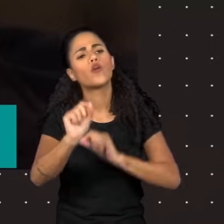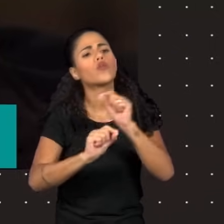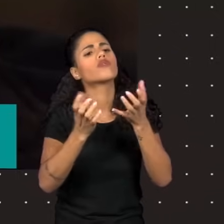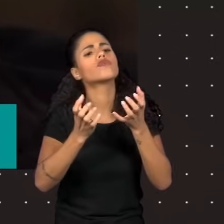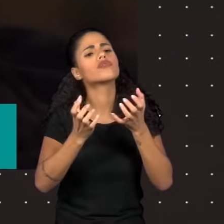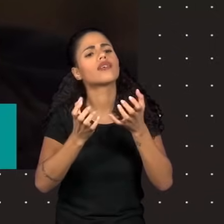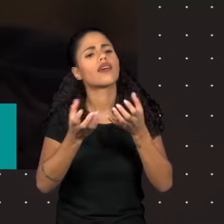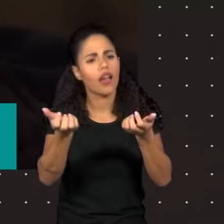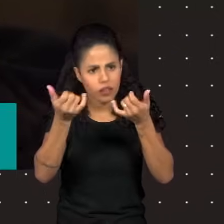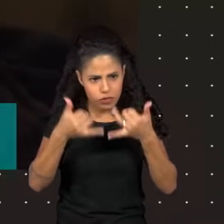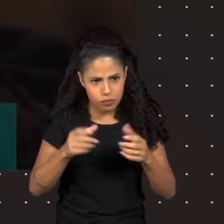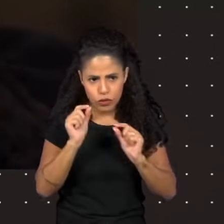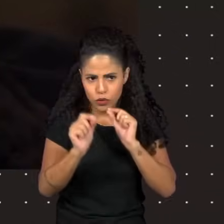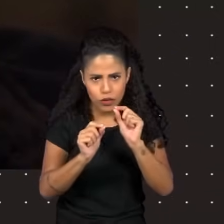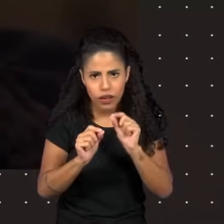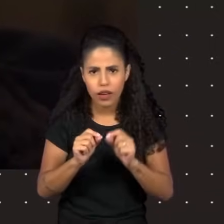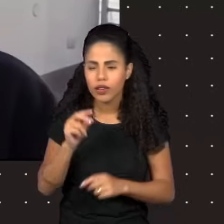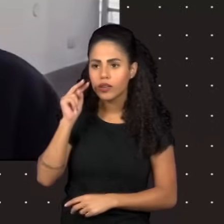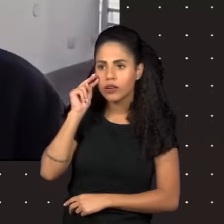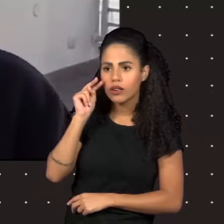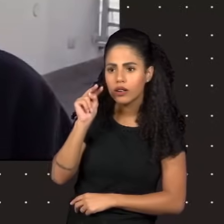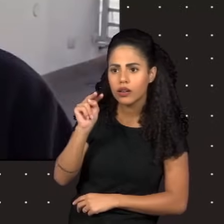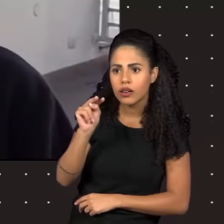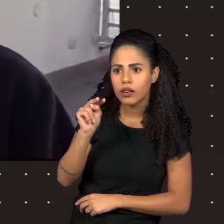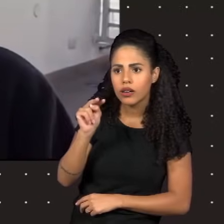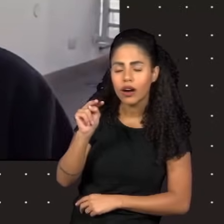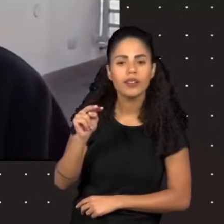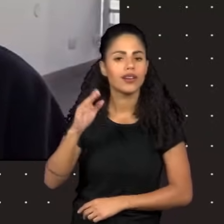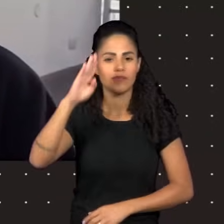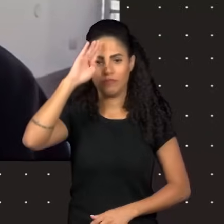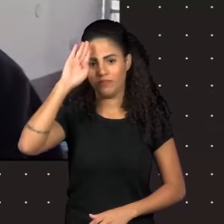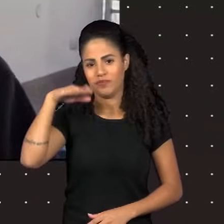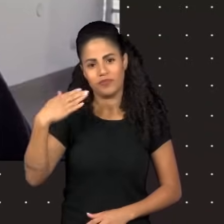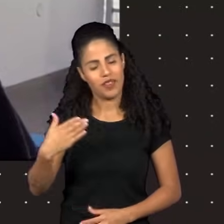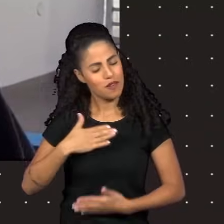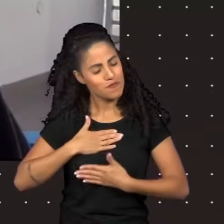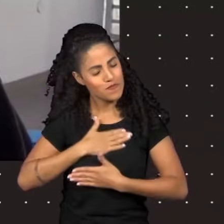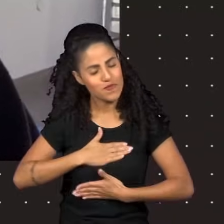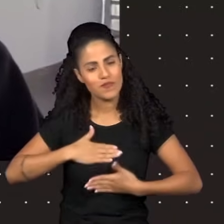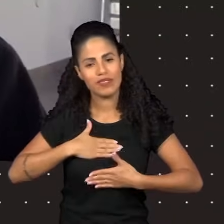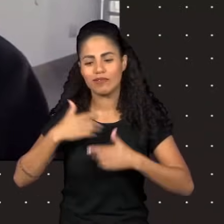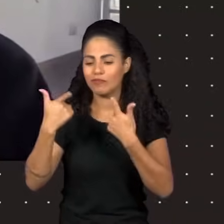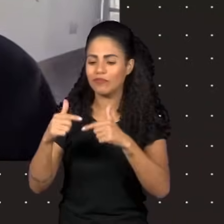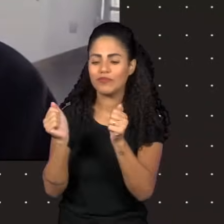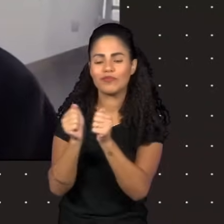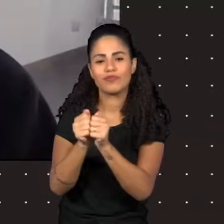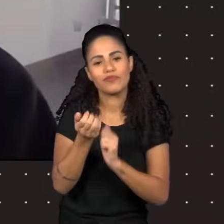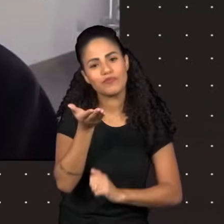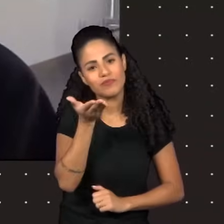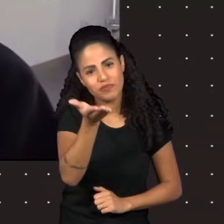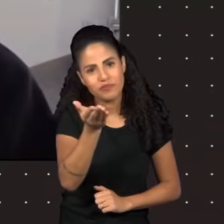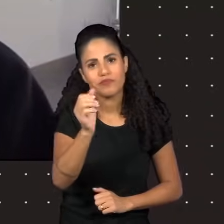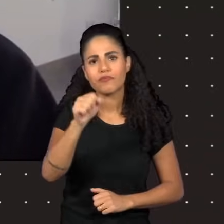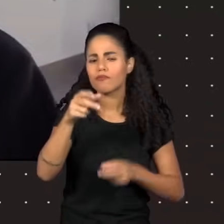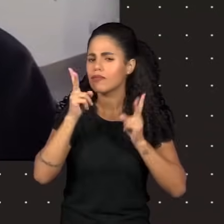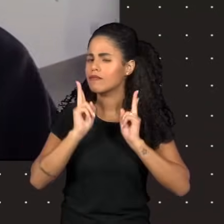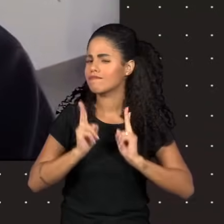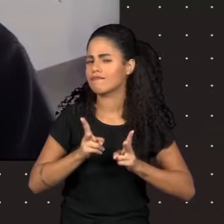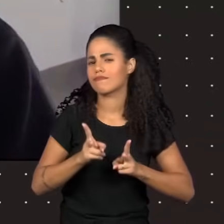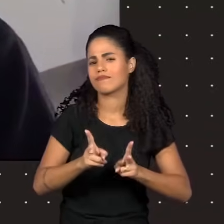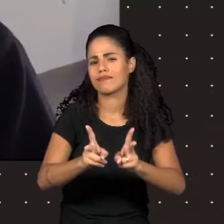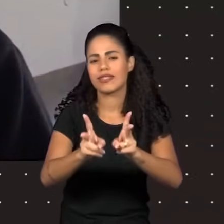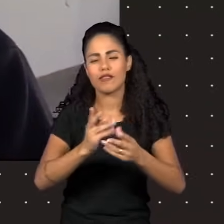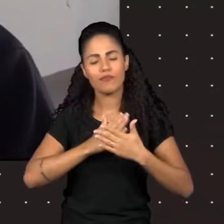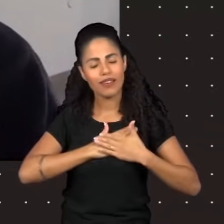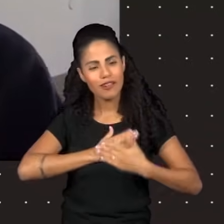mim? Eu tenho muita honra de ter trabalhado com Selma. Ela está sempre no